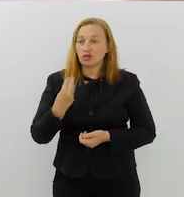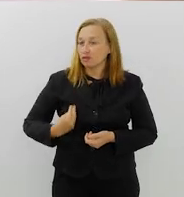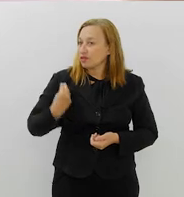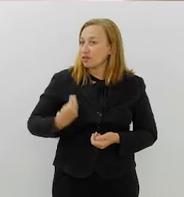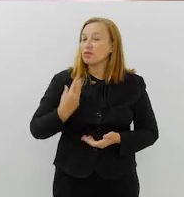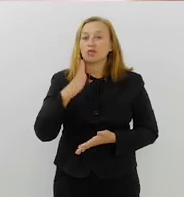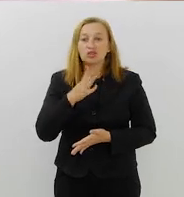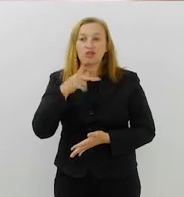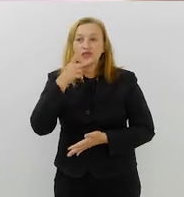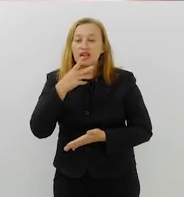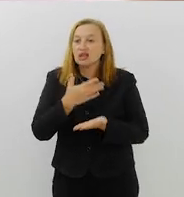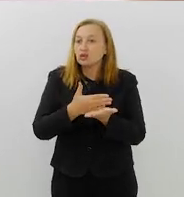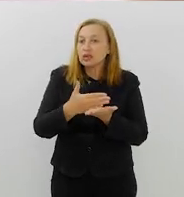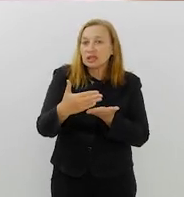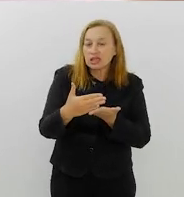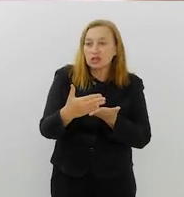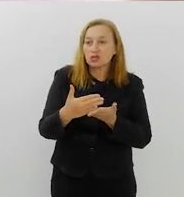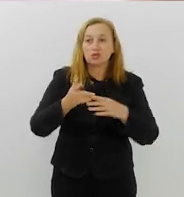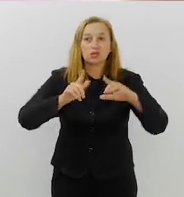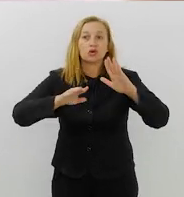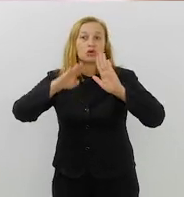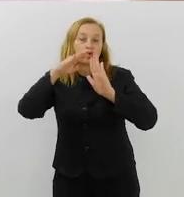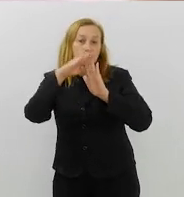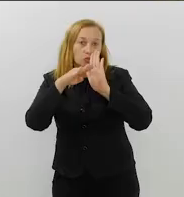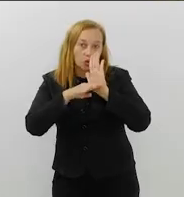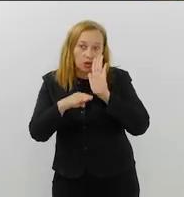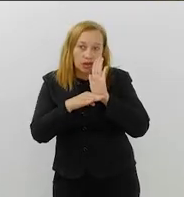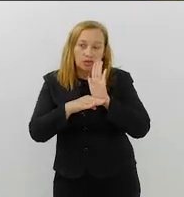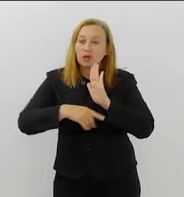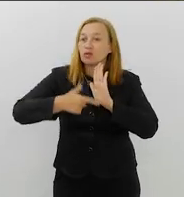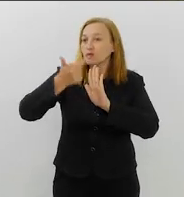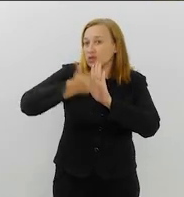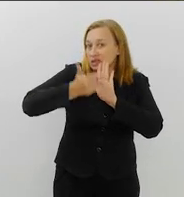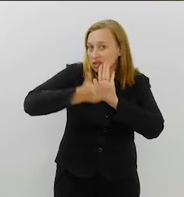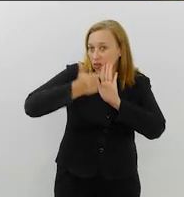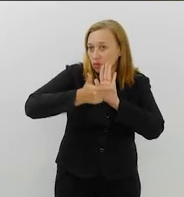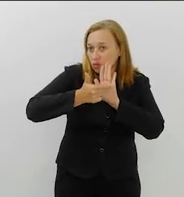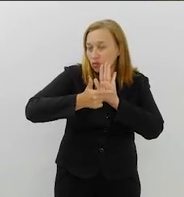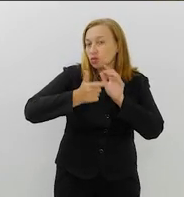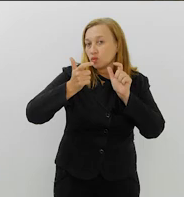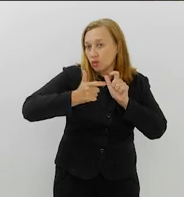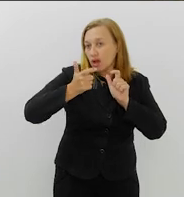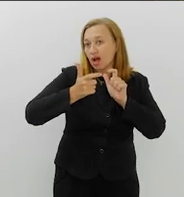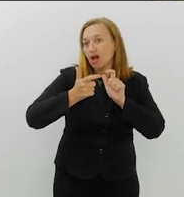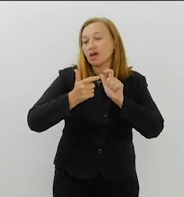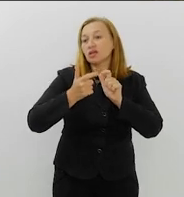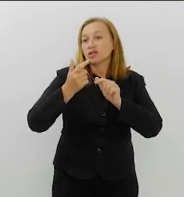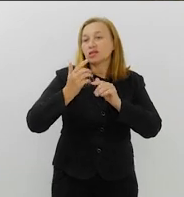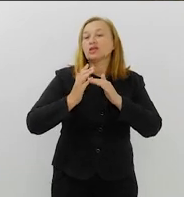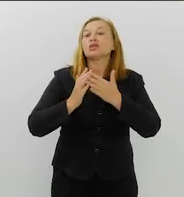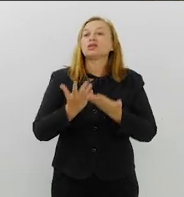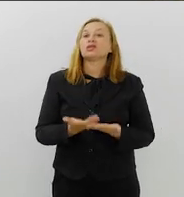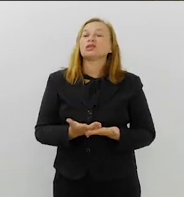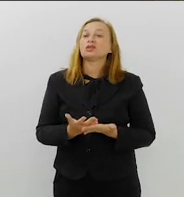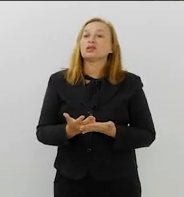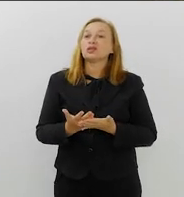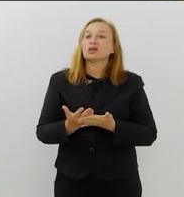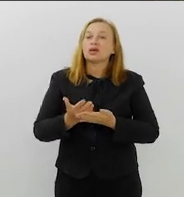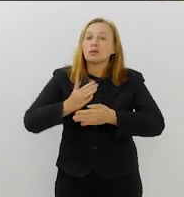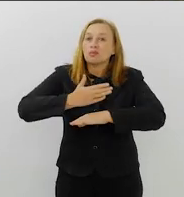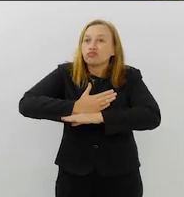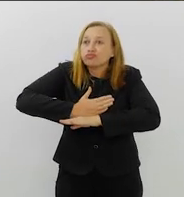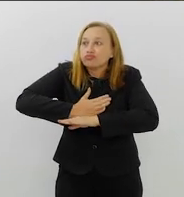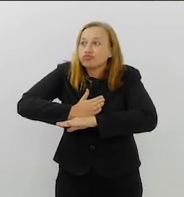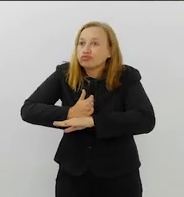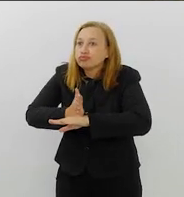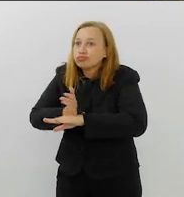estamos vivendo. Como eu disse aí na abertura do programa, nós ocupamos o segundo lugar no ranking mundial, né, das pessoas que